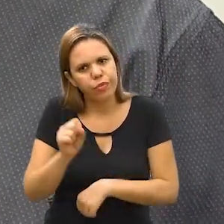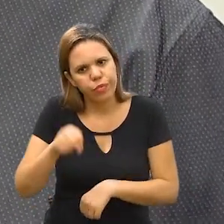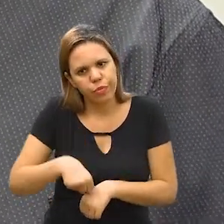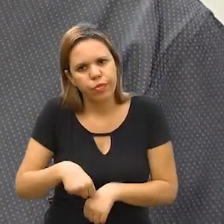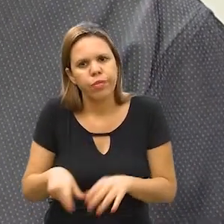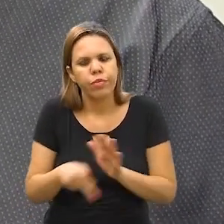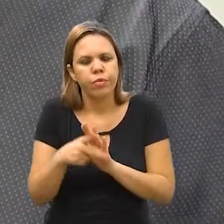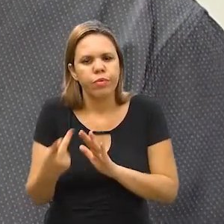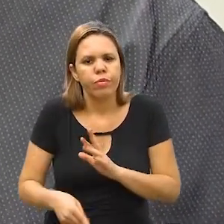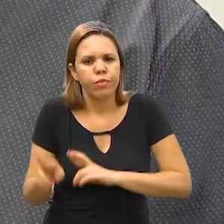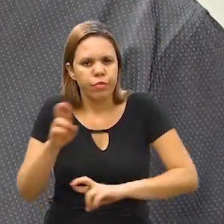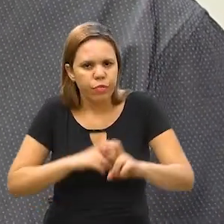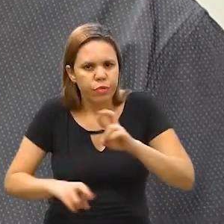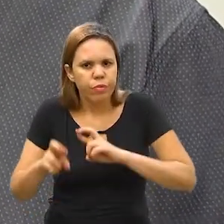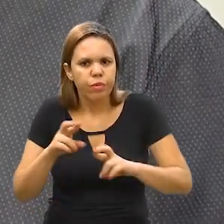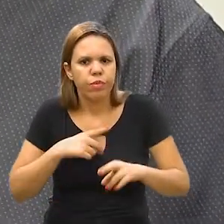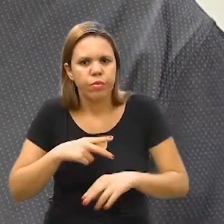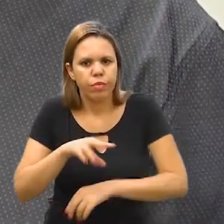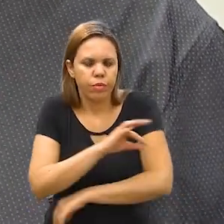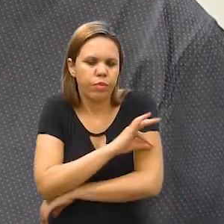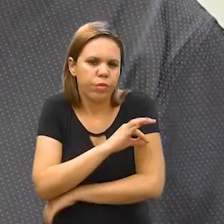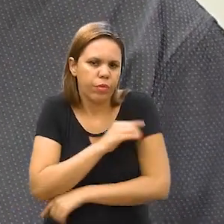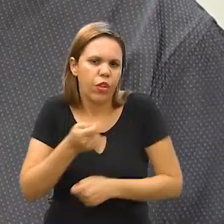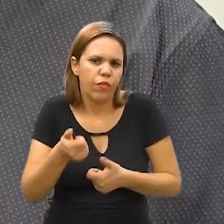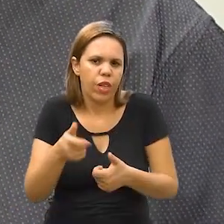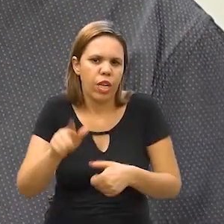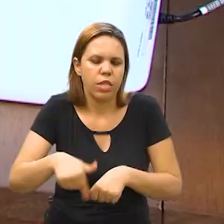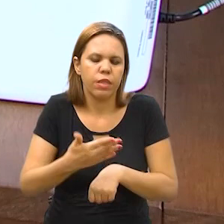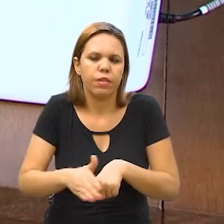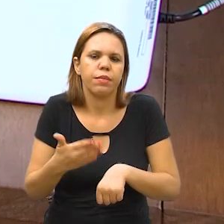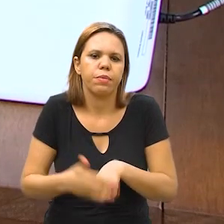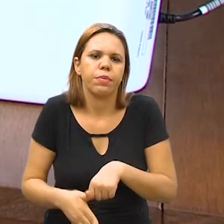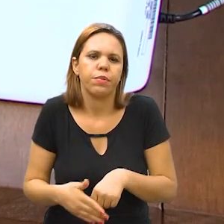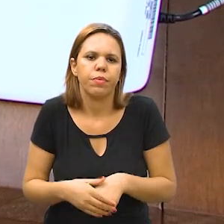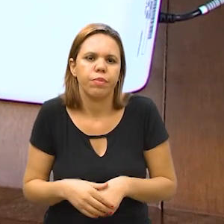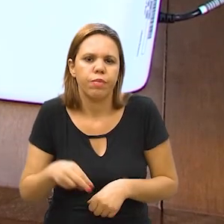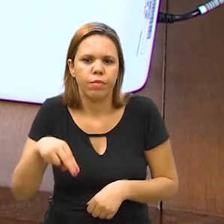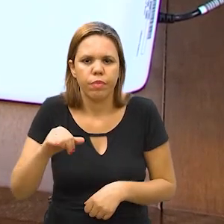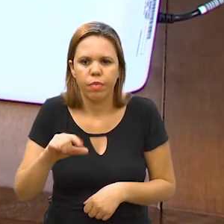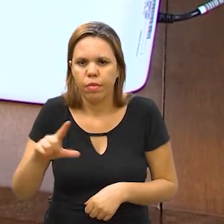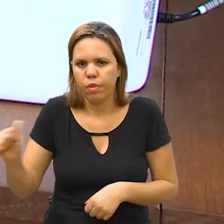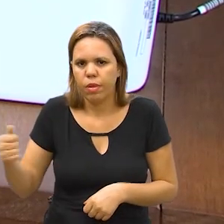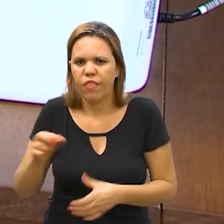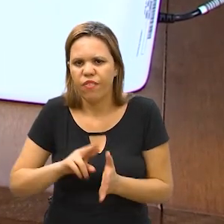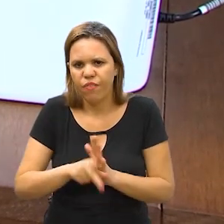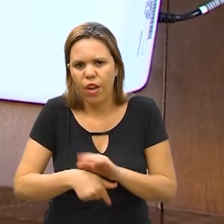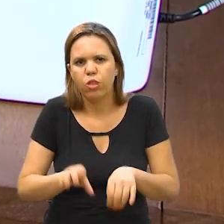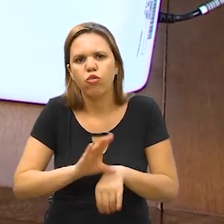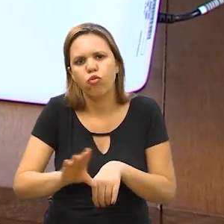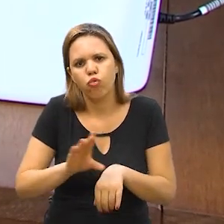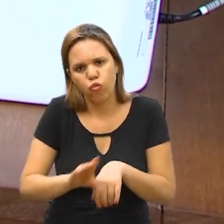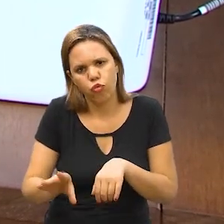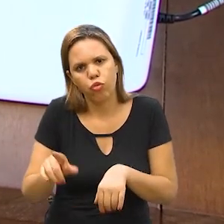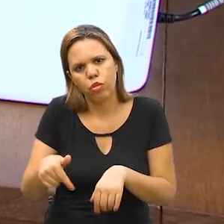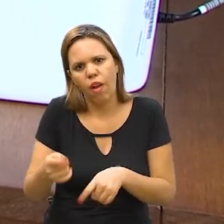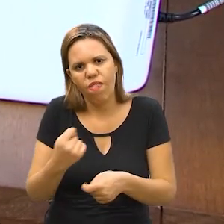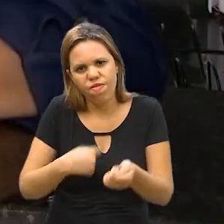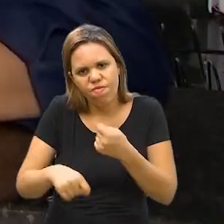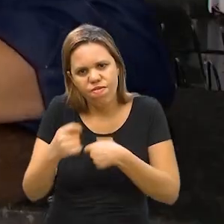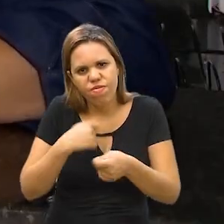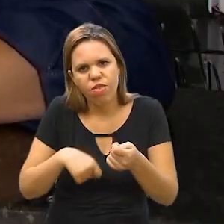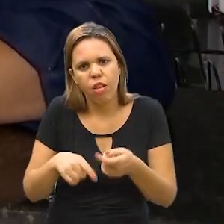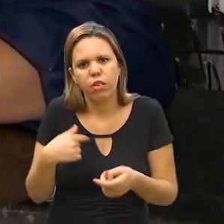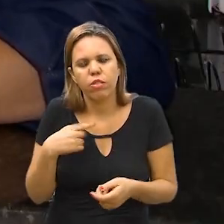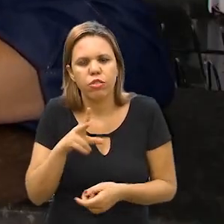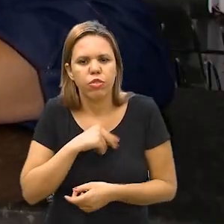inclusive a própria Vigilância Sanitária Municipal também oferece esse treinamento. A Naila buscou vários cursos e formatou o seu negócio. Aí